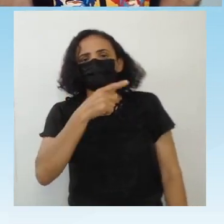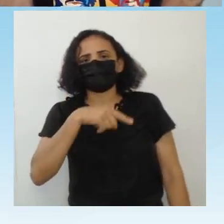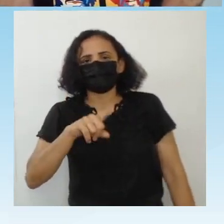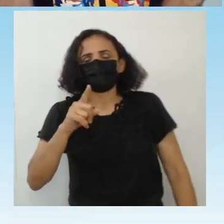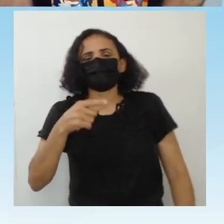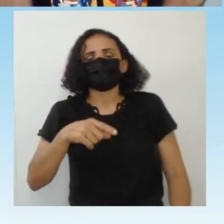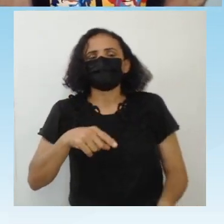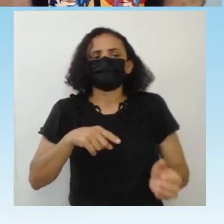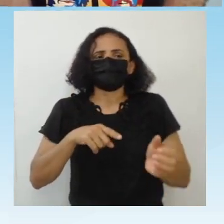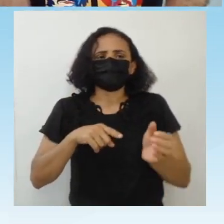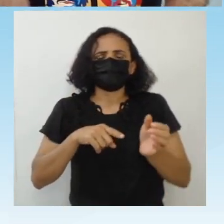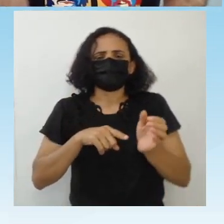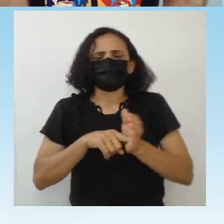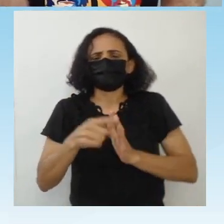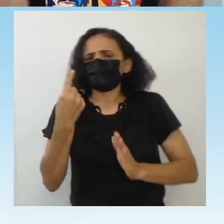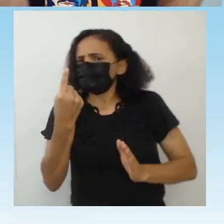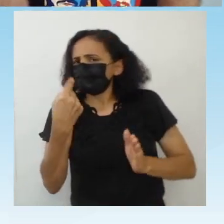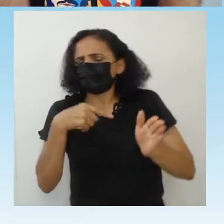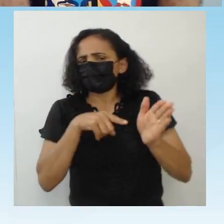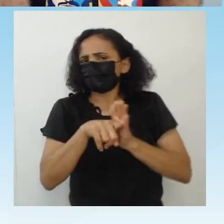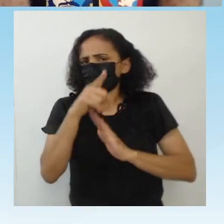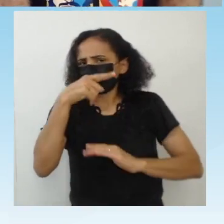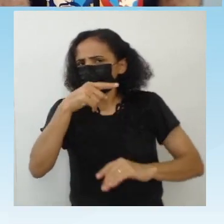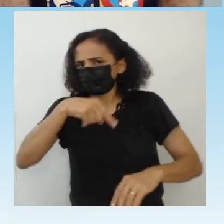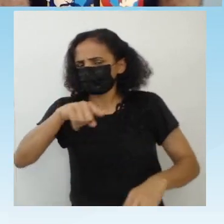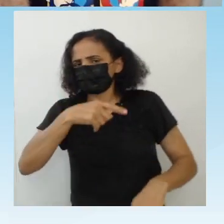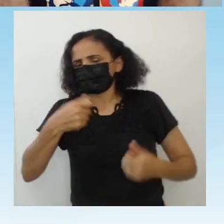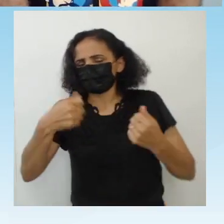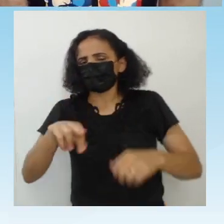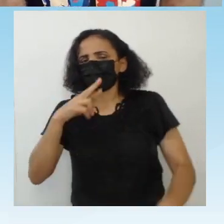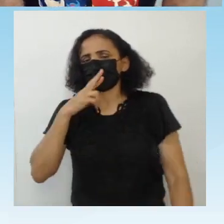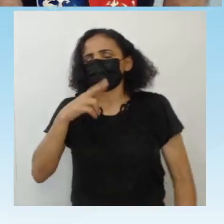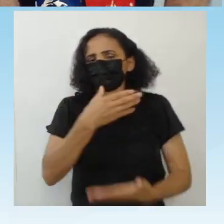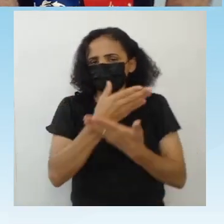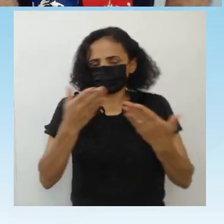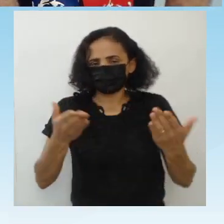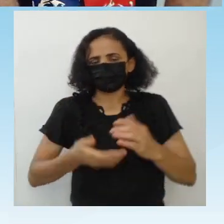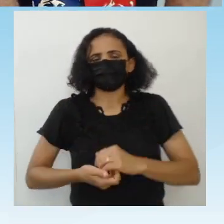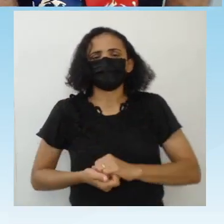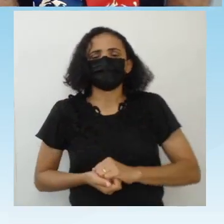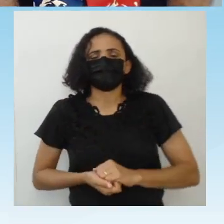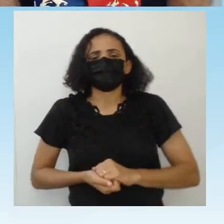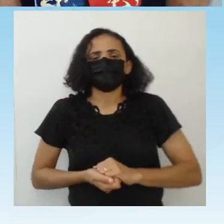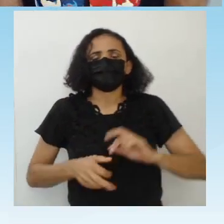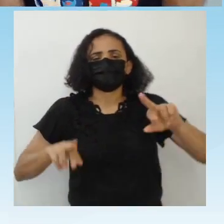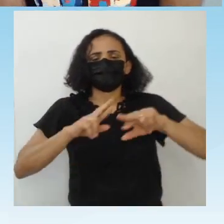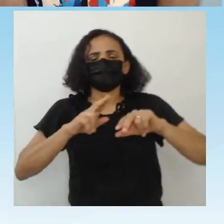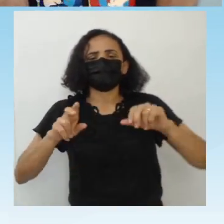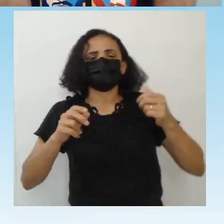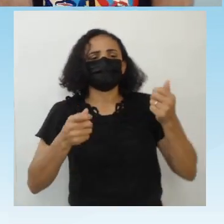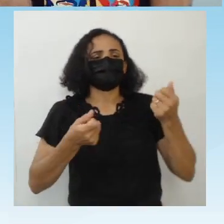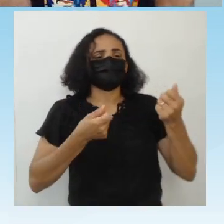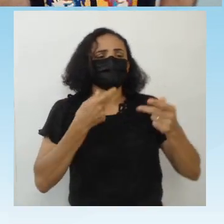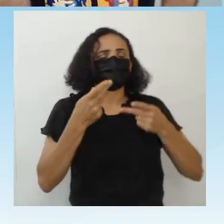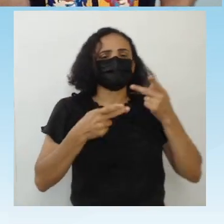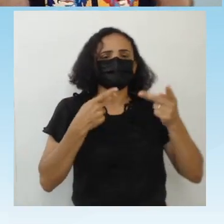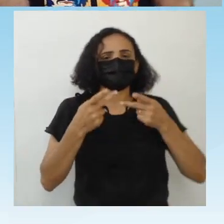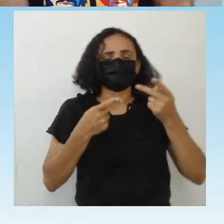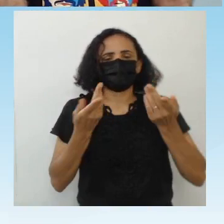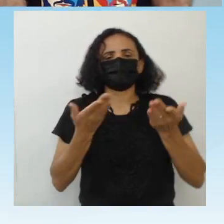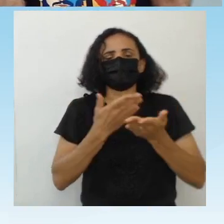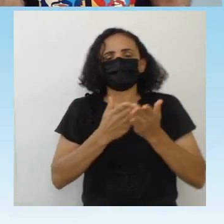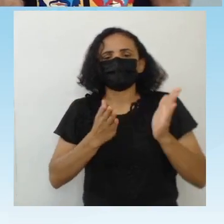tratando de gêneros eletrônicos, tá certo? Então, vamos lá. Muito se debate acerca dos benefícios